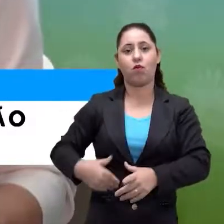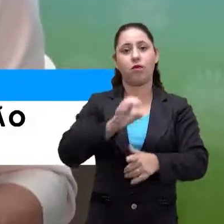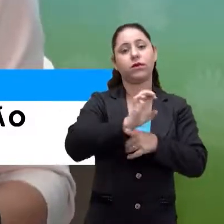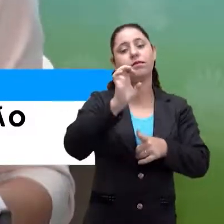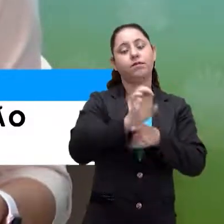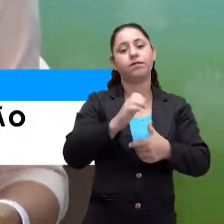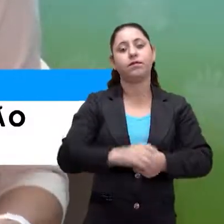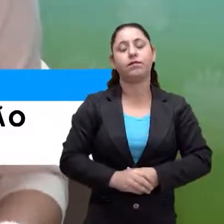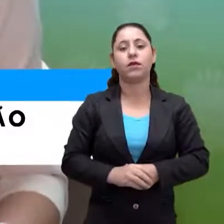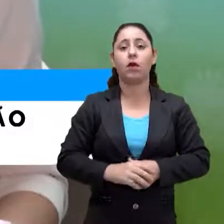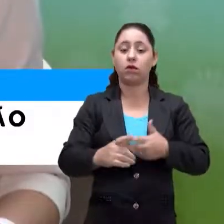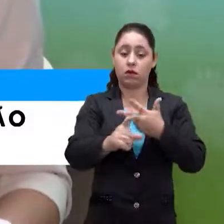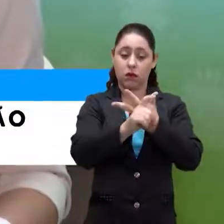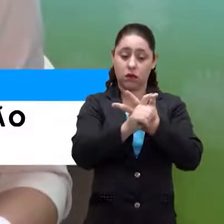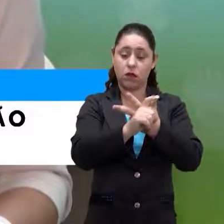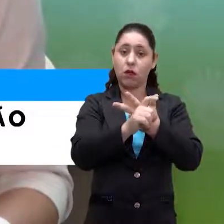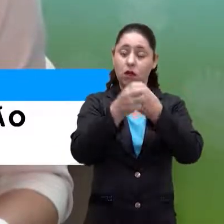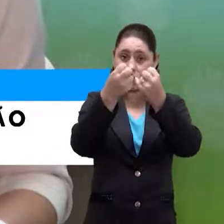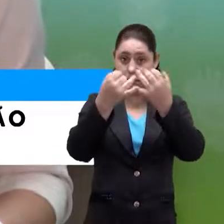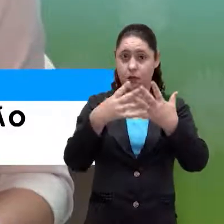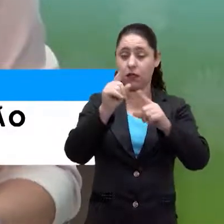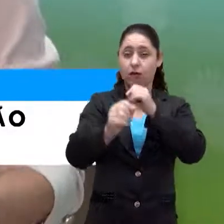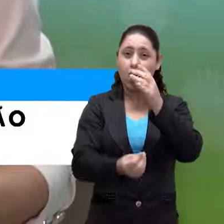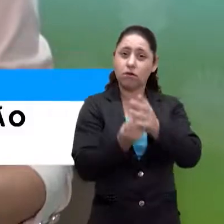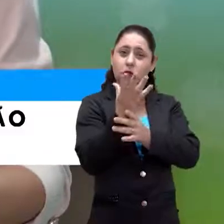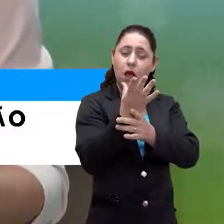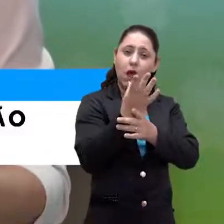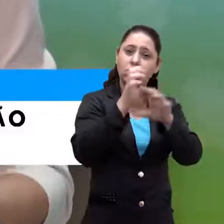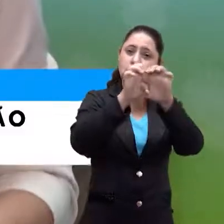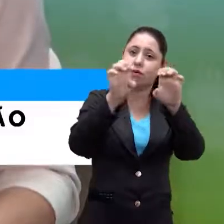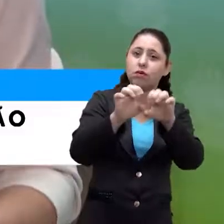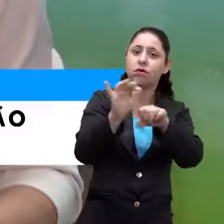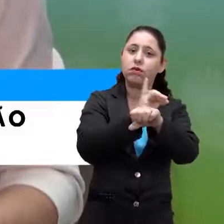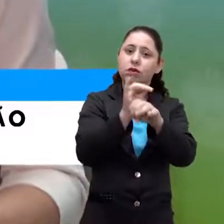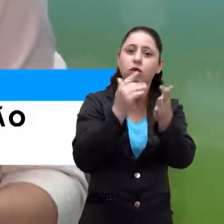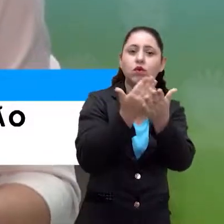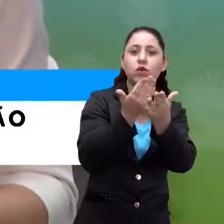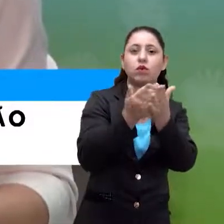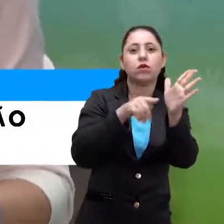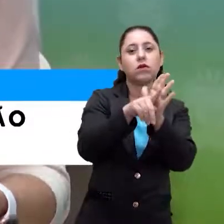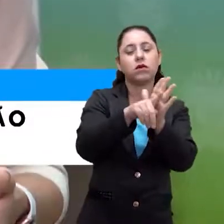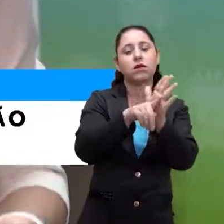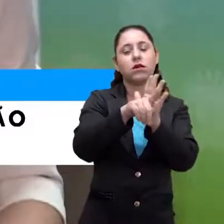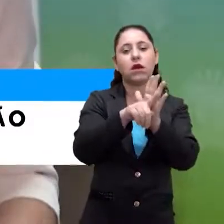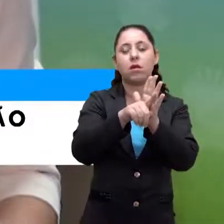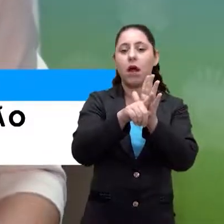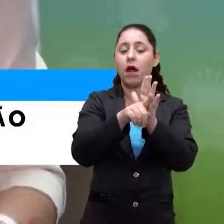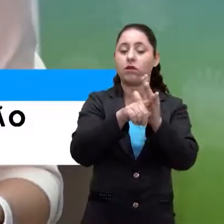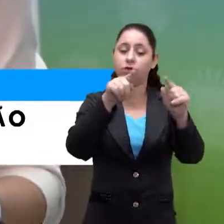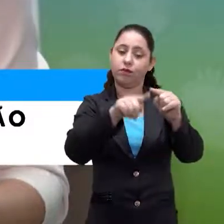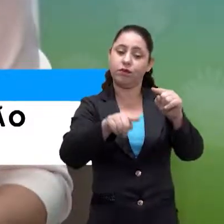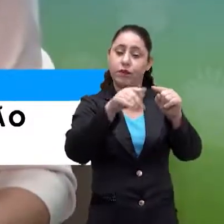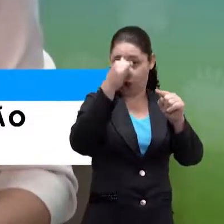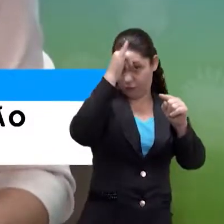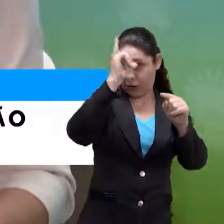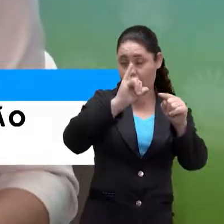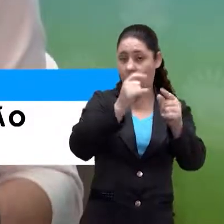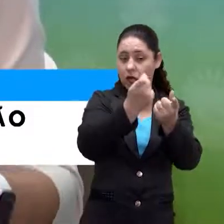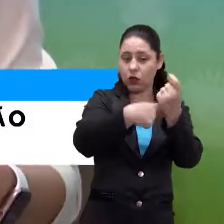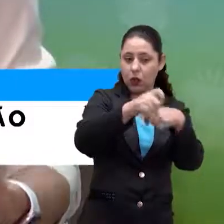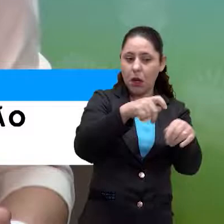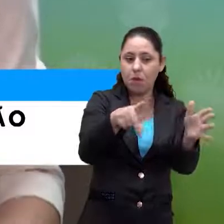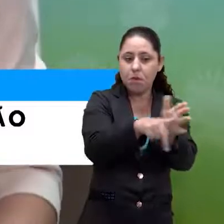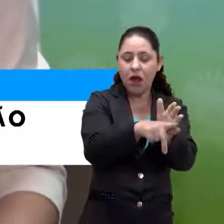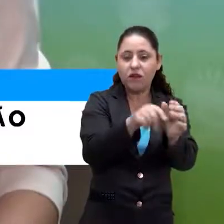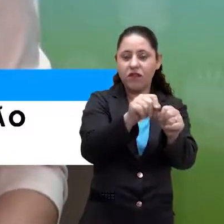estadual. O Poder Executivo disse que vai criar mecanismos de estudos para inviabilizar atividades econômicas